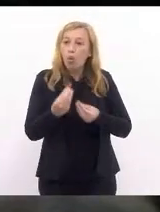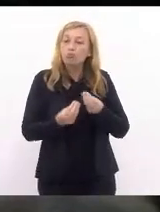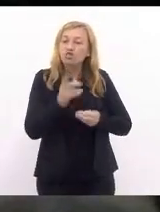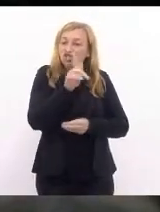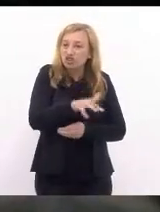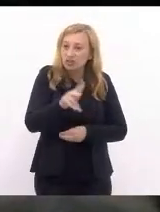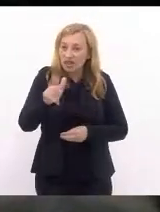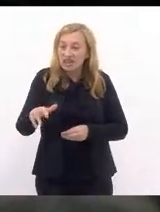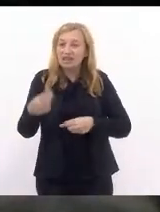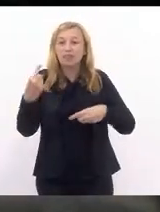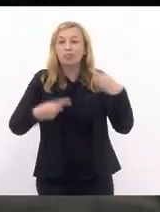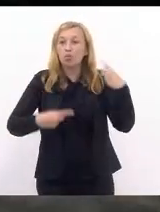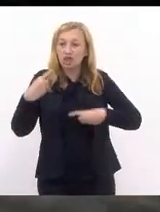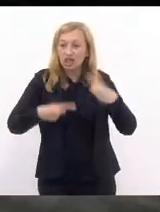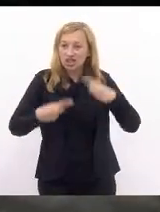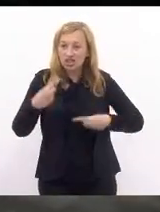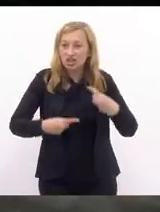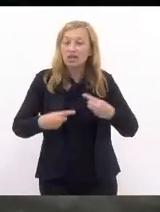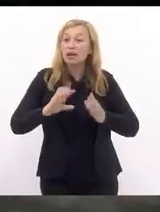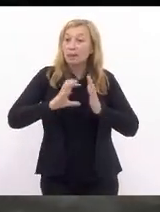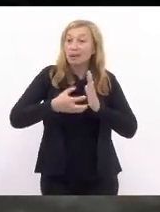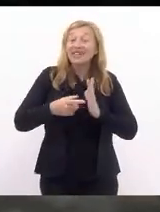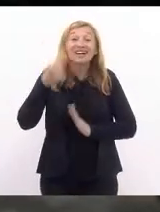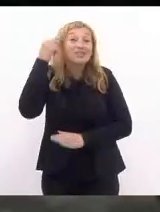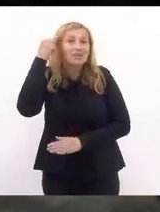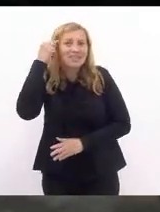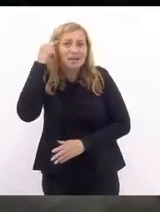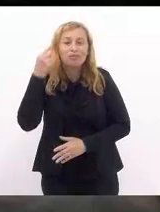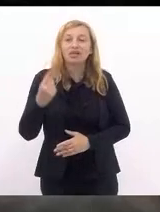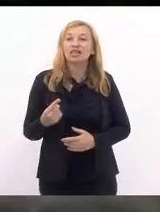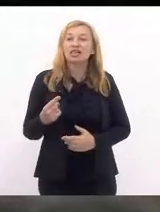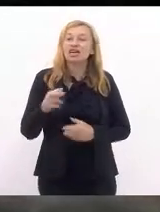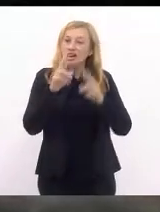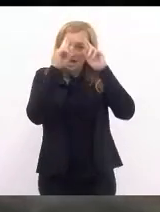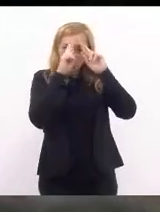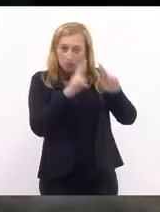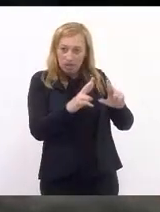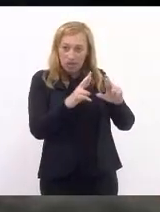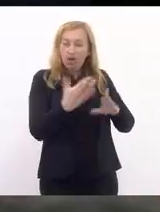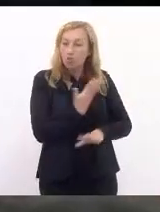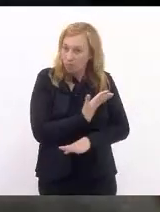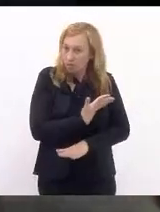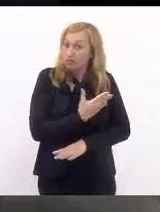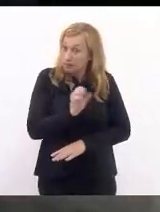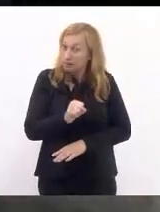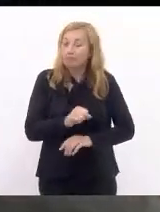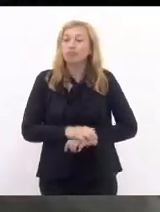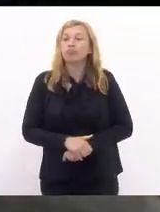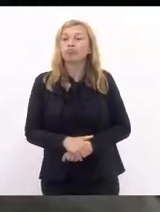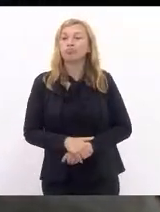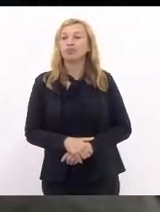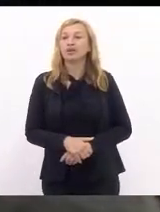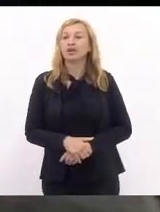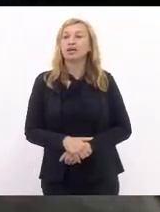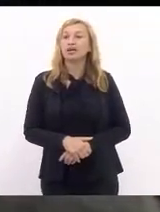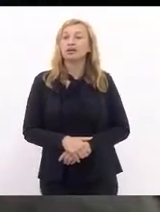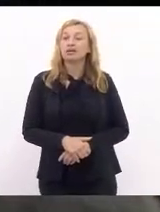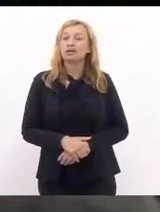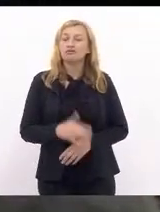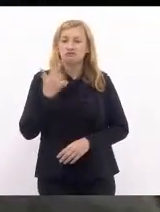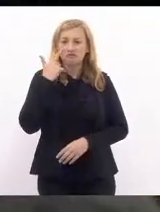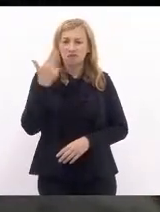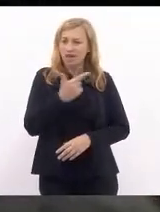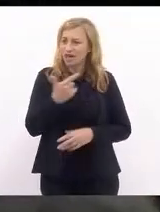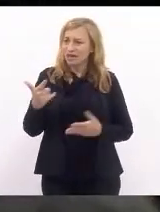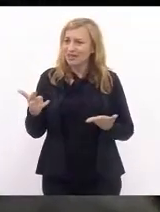ter nossas diferenças políticas partidárias de pensamentos que a gente respeita ao nosso companheiro e é notório e